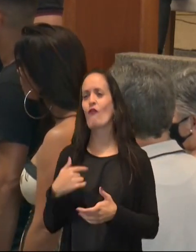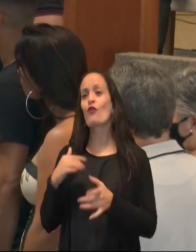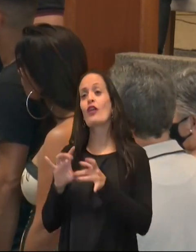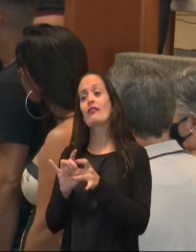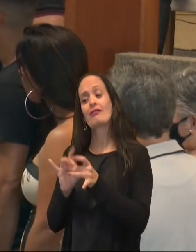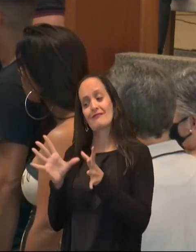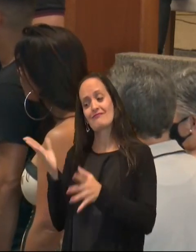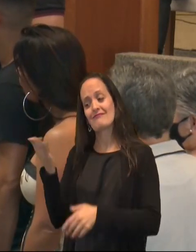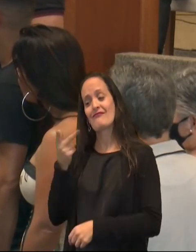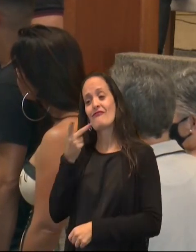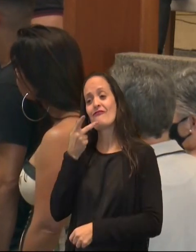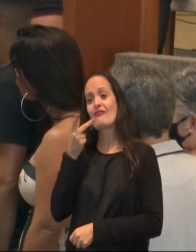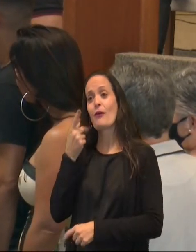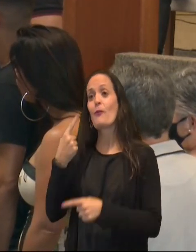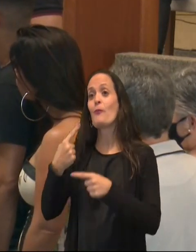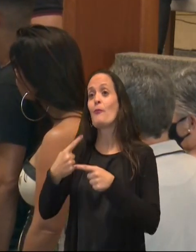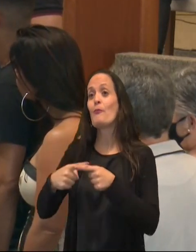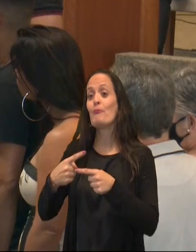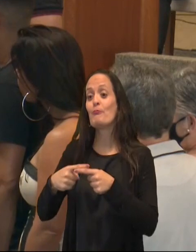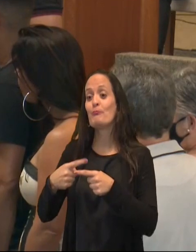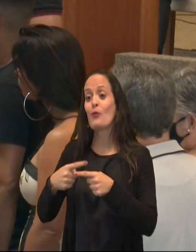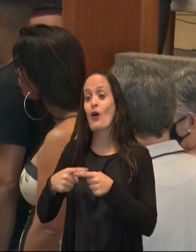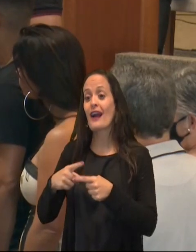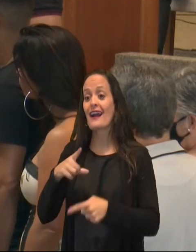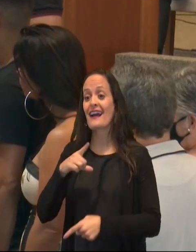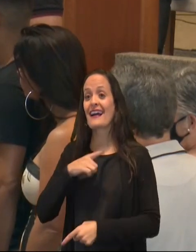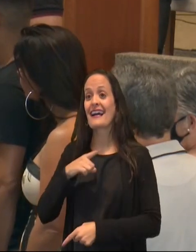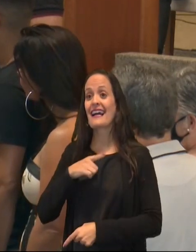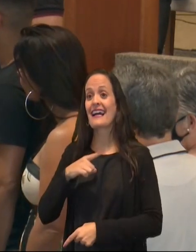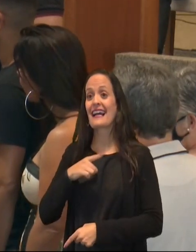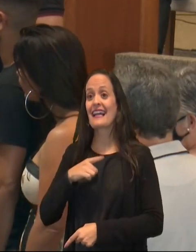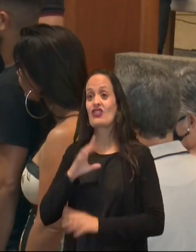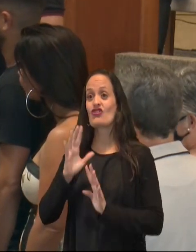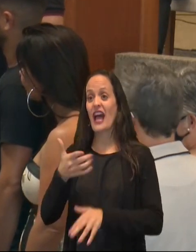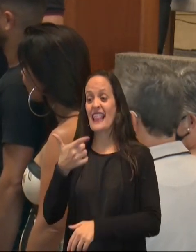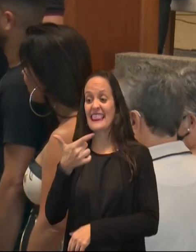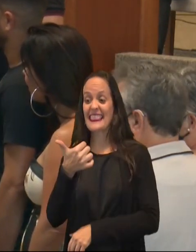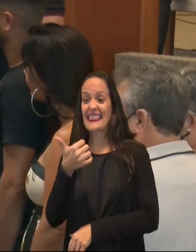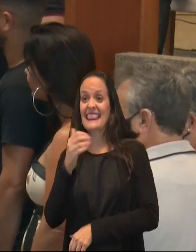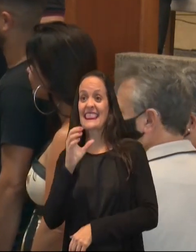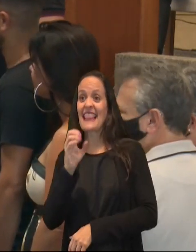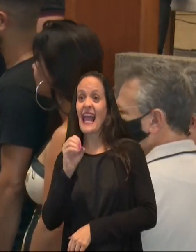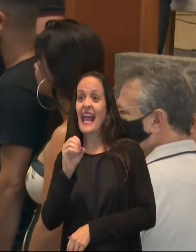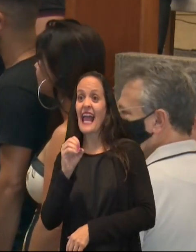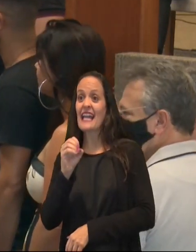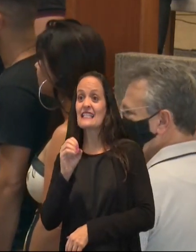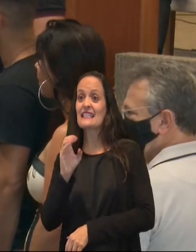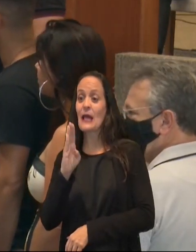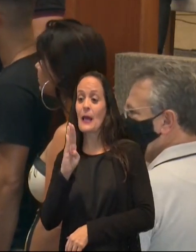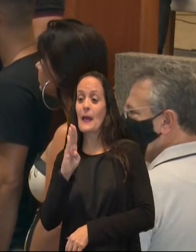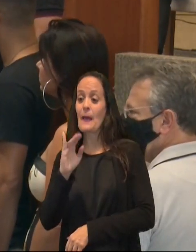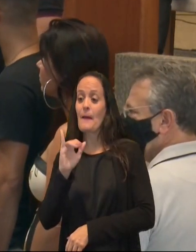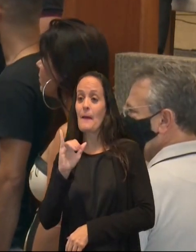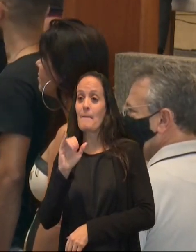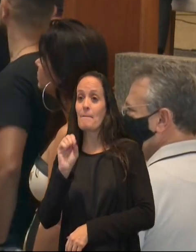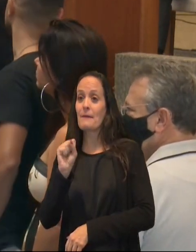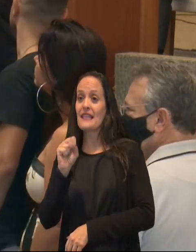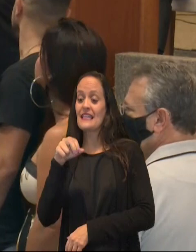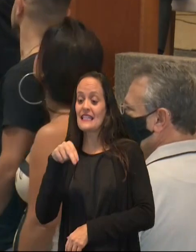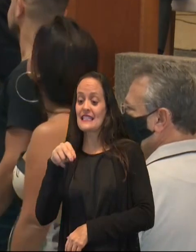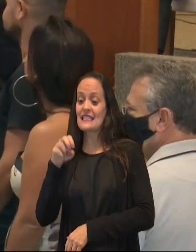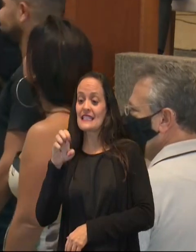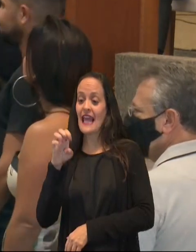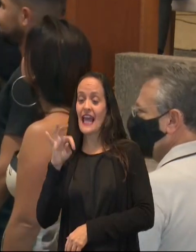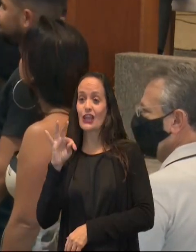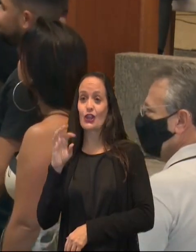palavra. É o 10º bisneto do pastor Marcelo, muito querido nesse campo, homem de Deus, homem que tem para